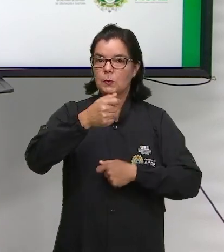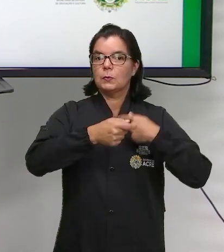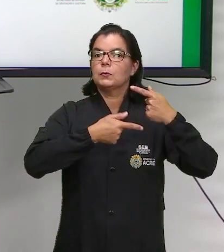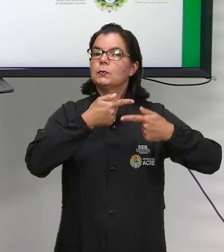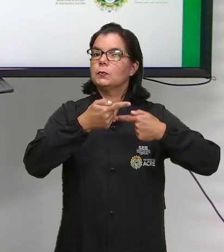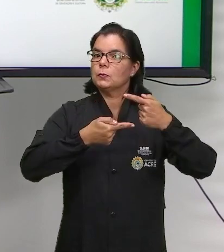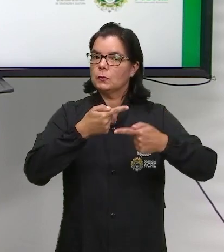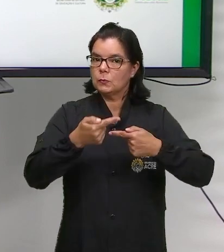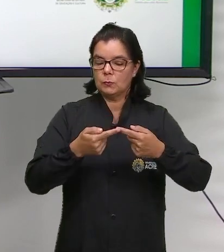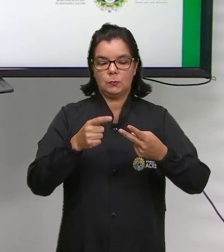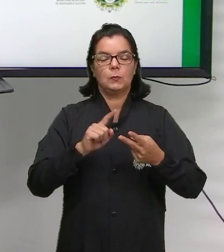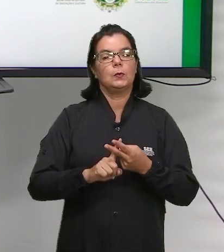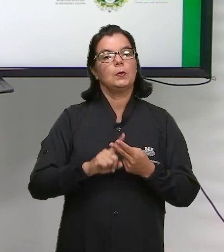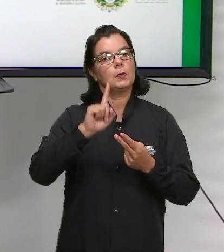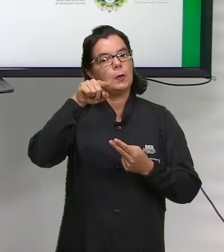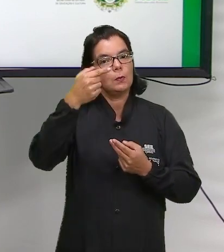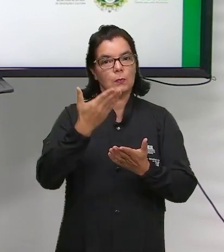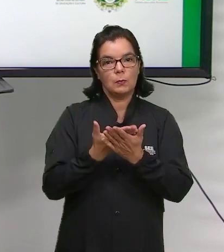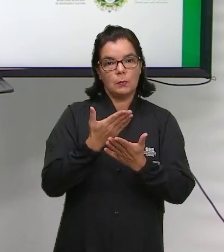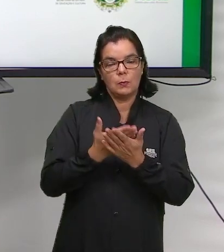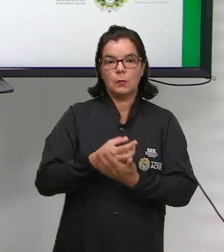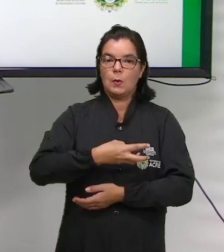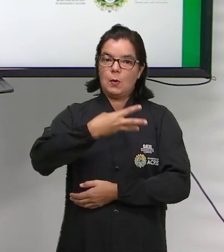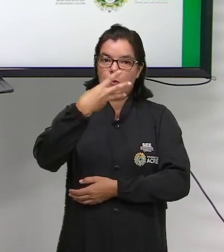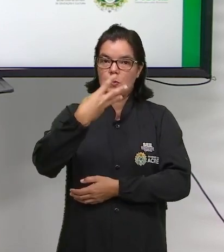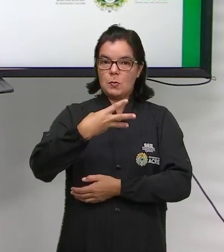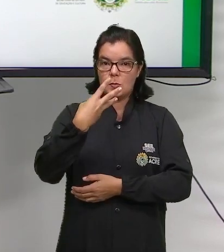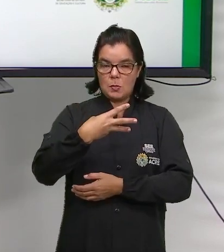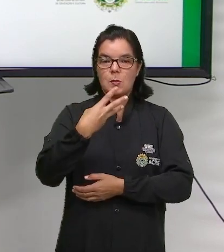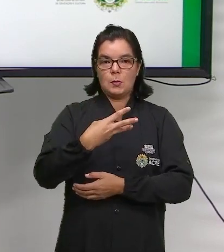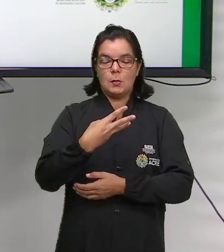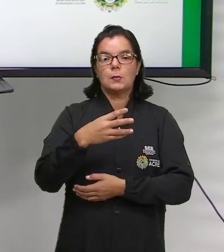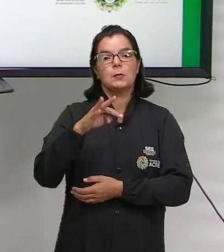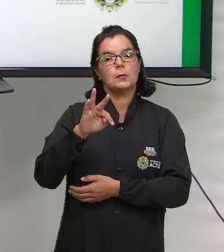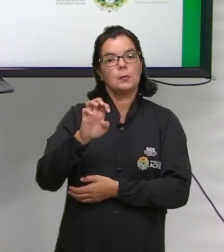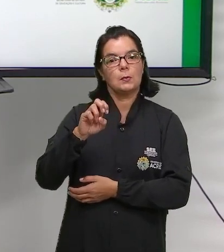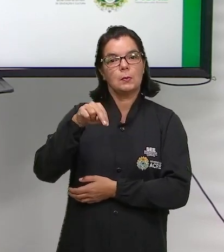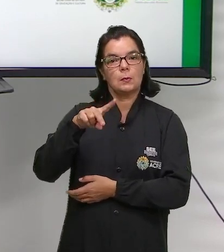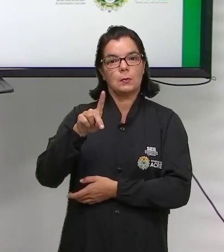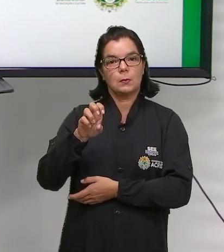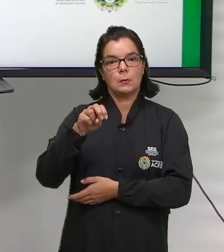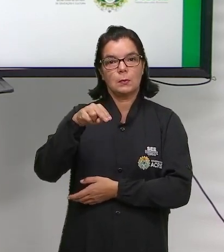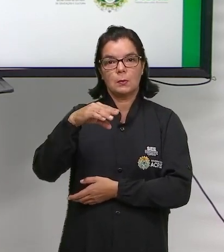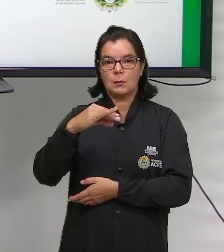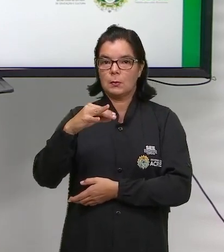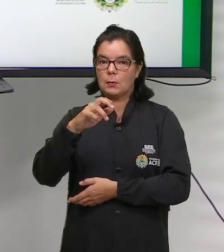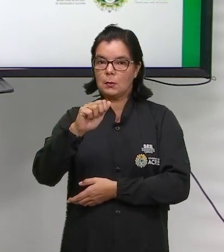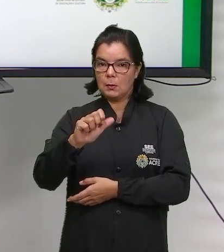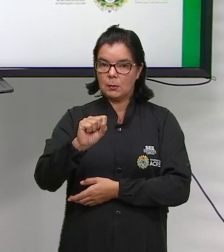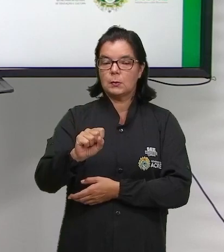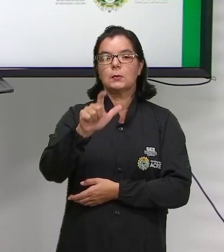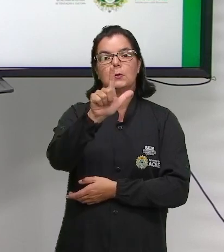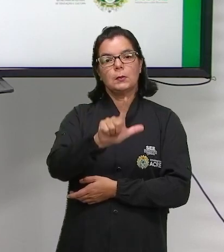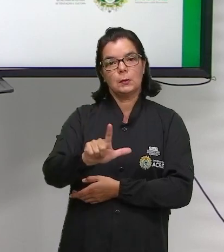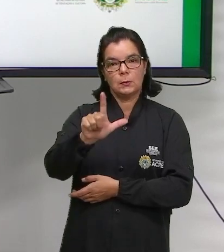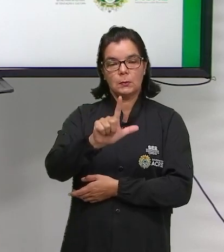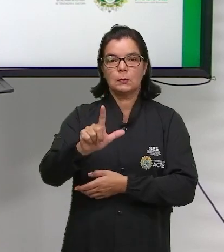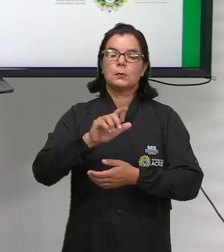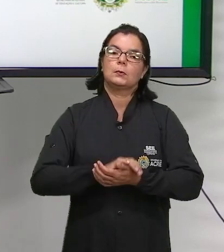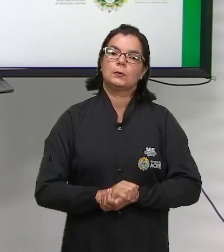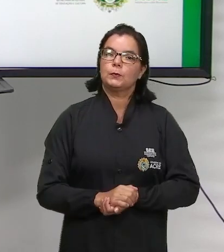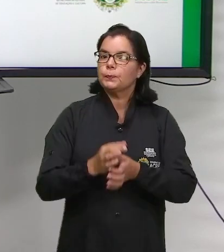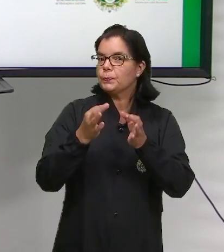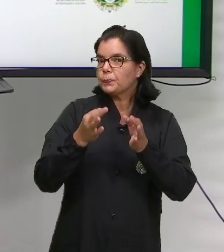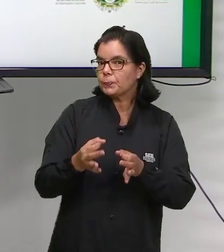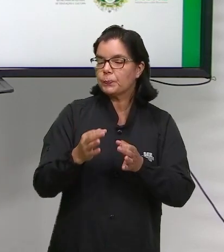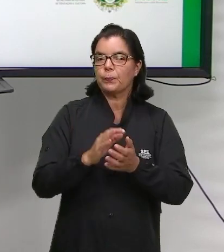gerações, e na segunda parte, a terceira geração e as tendências contemporâneas da literatura, ok?